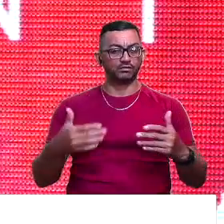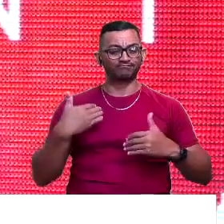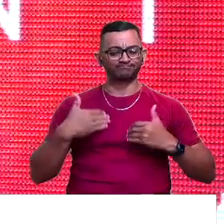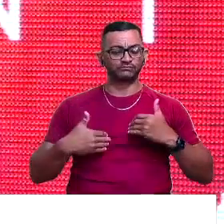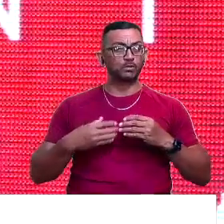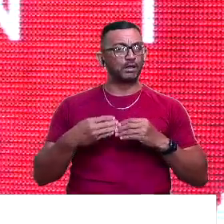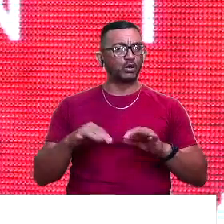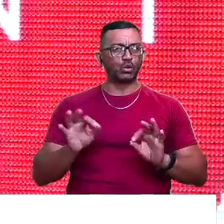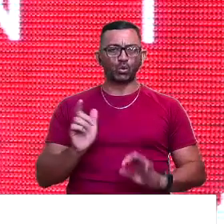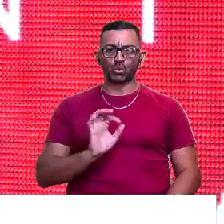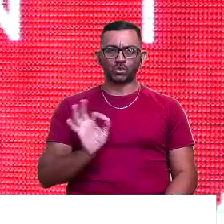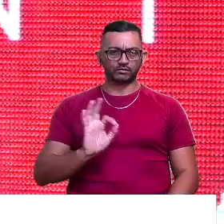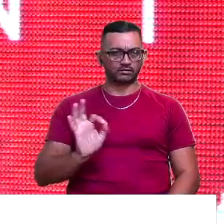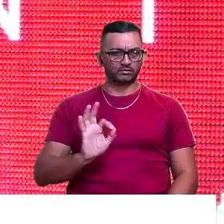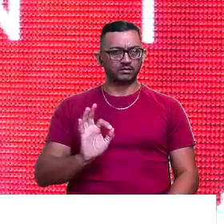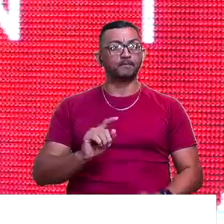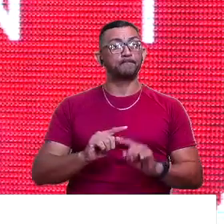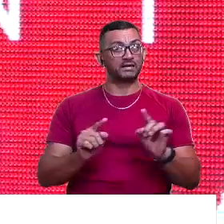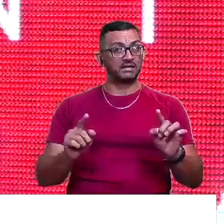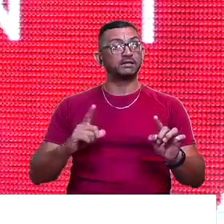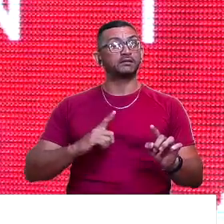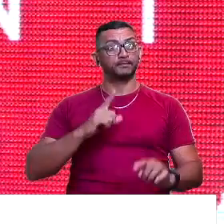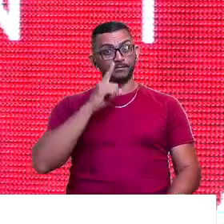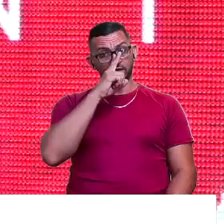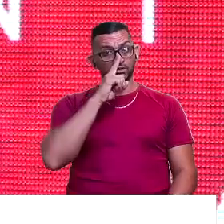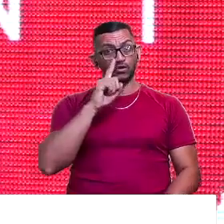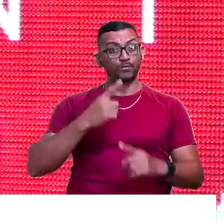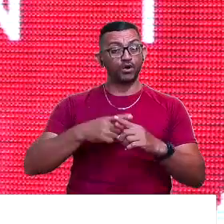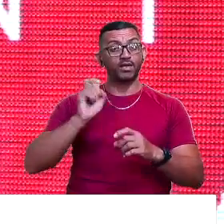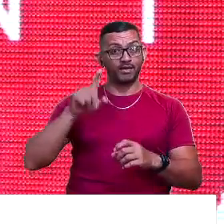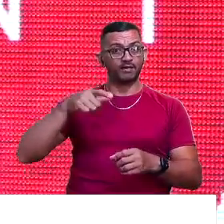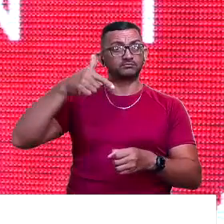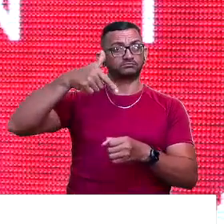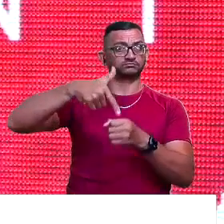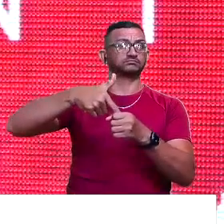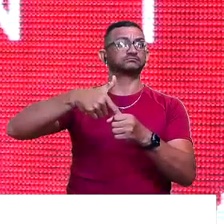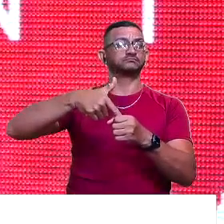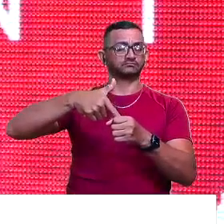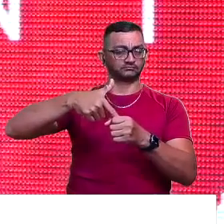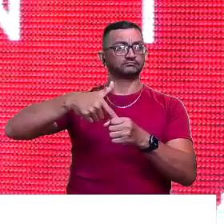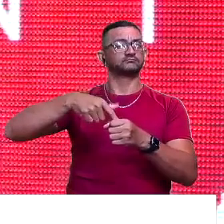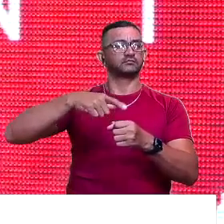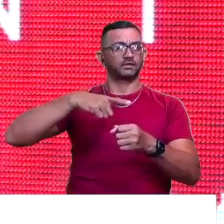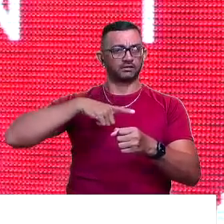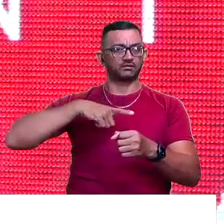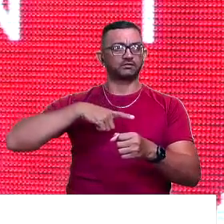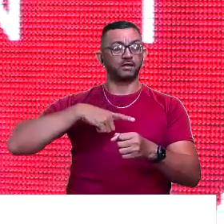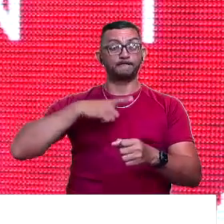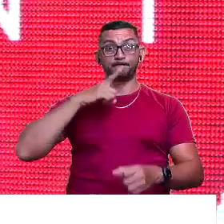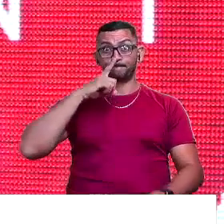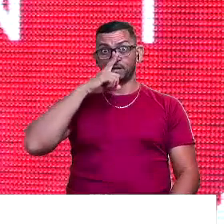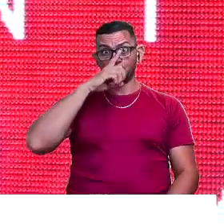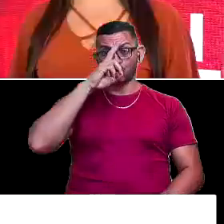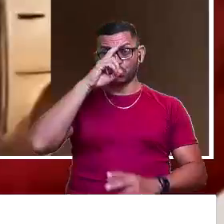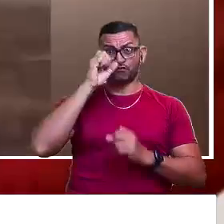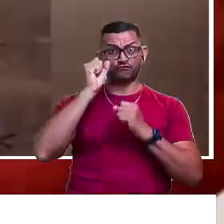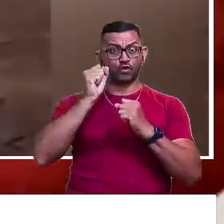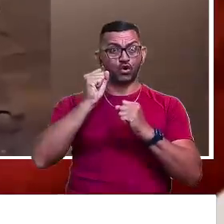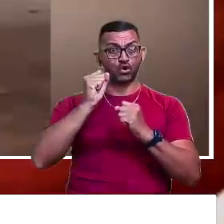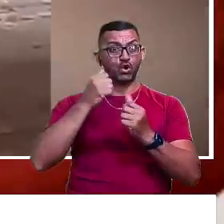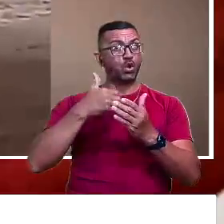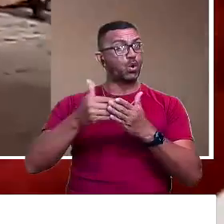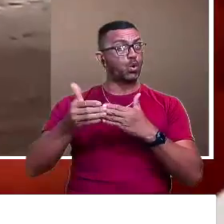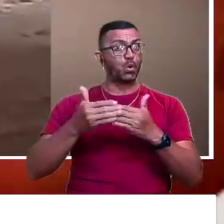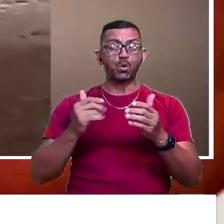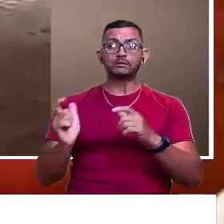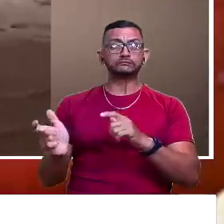ficou ferido, apesar do grande risco por se tratar de um posto de combustível, um local completamente perigoso